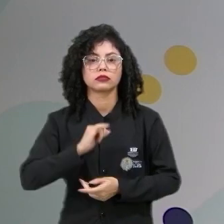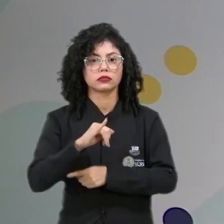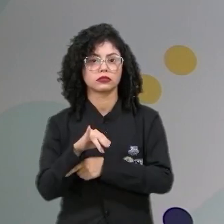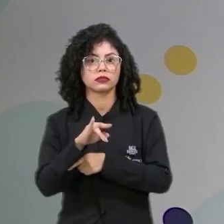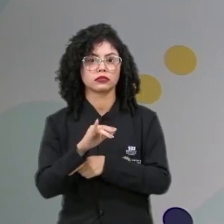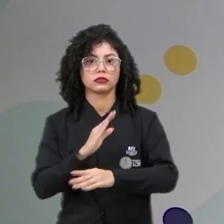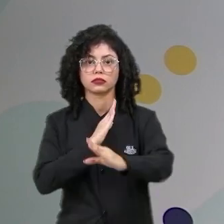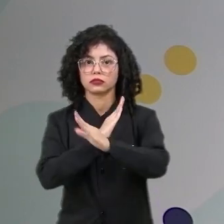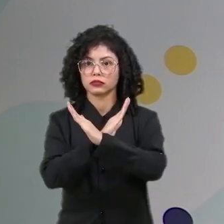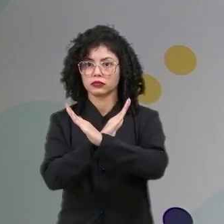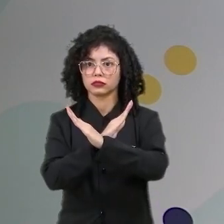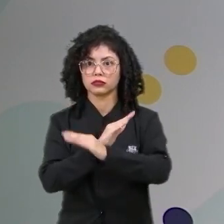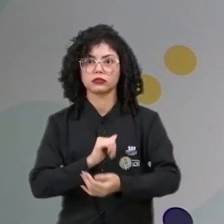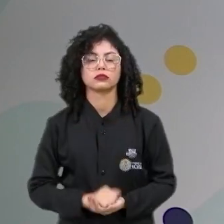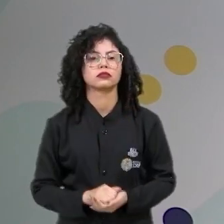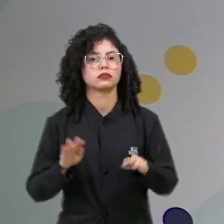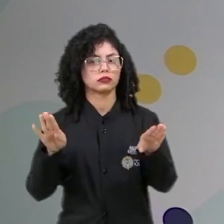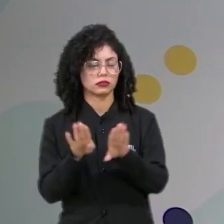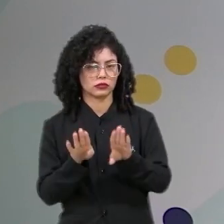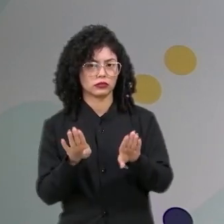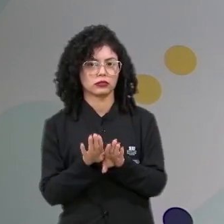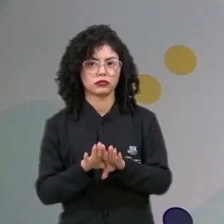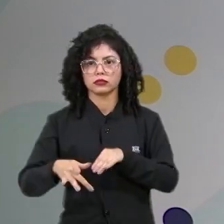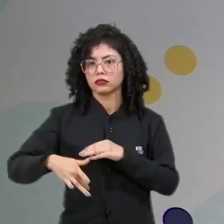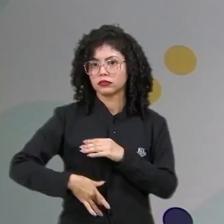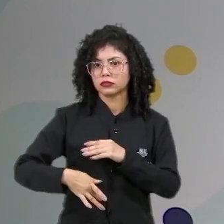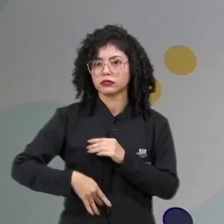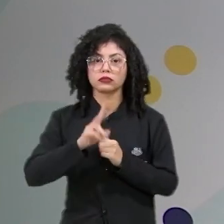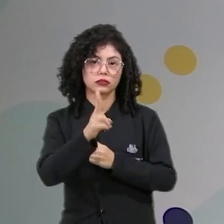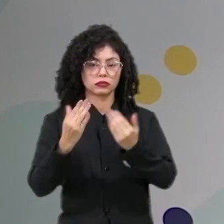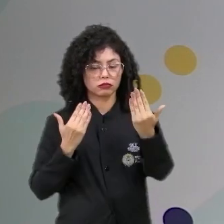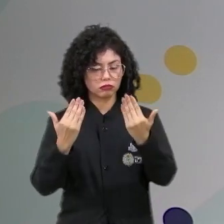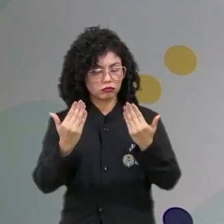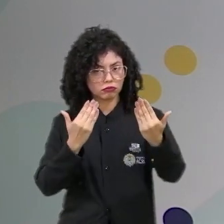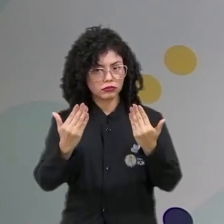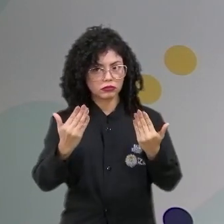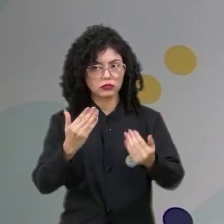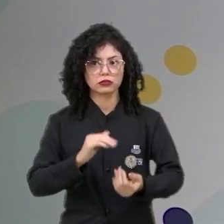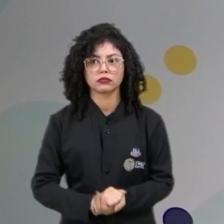imunológico, do sistema digestório. Então, há sempre uma comparação.